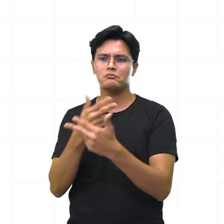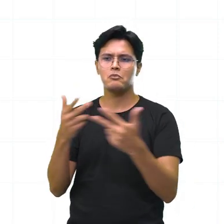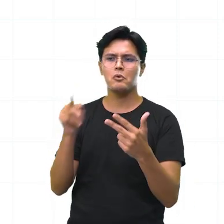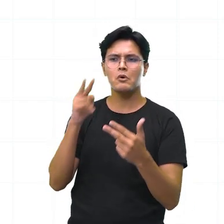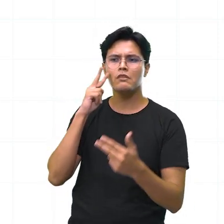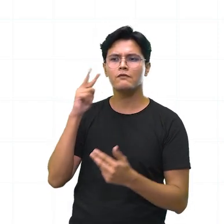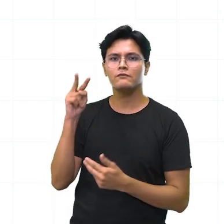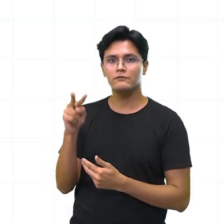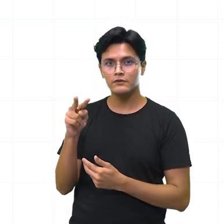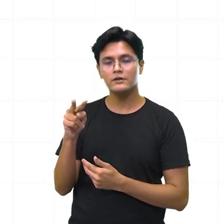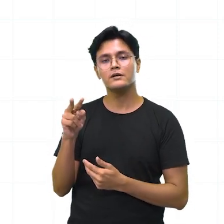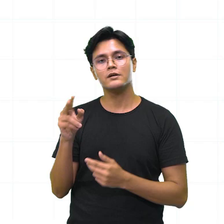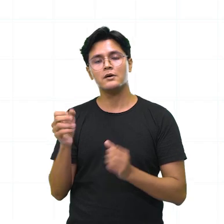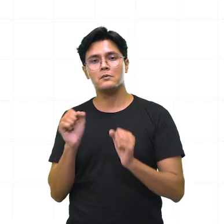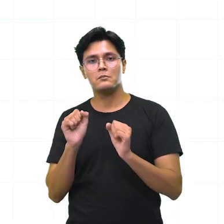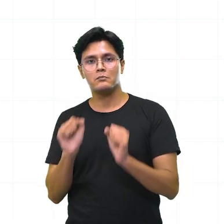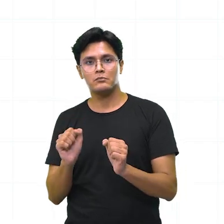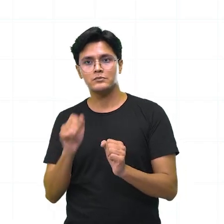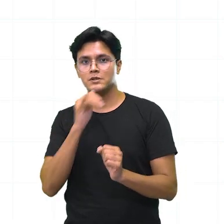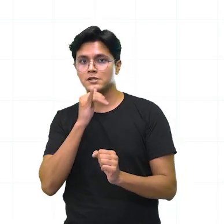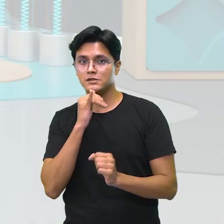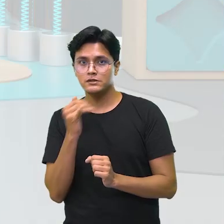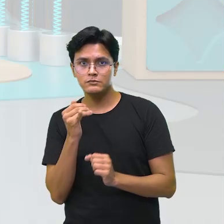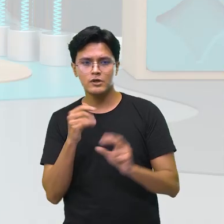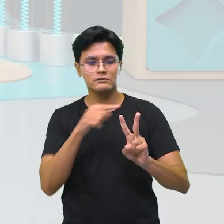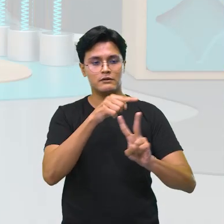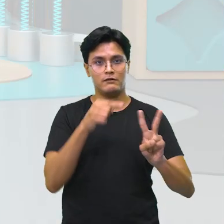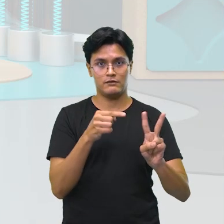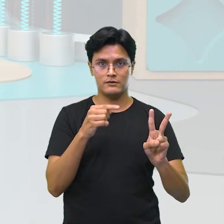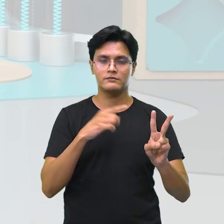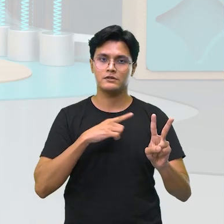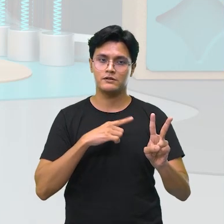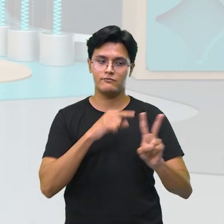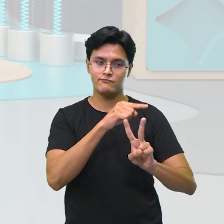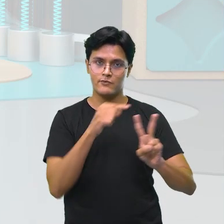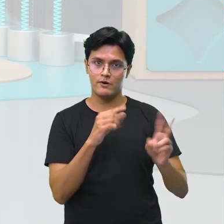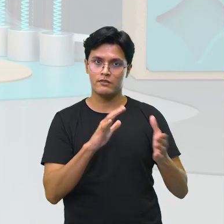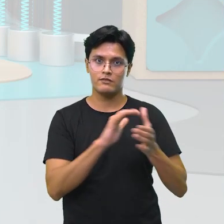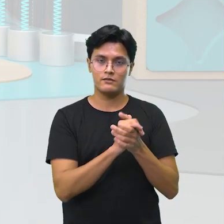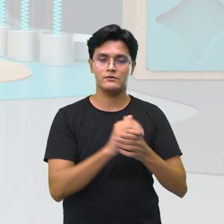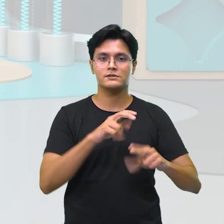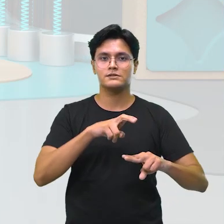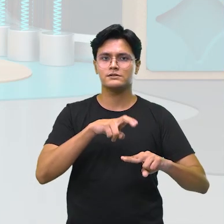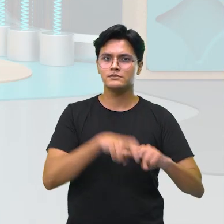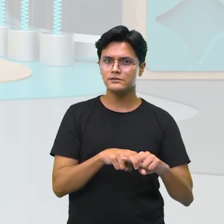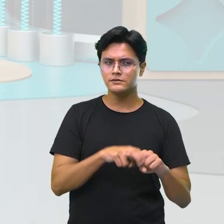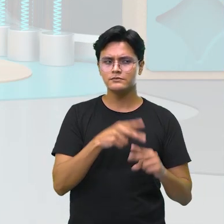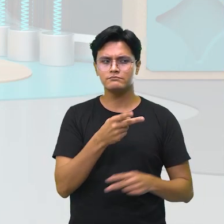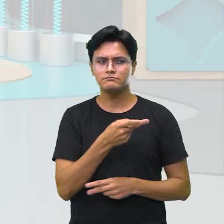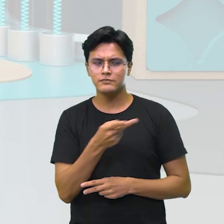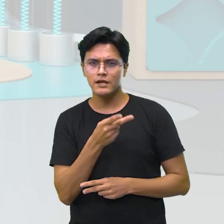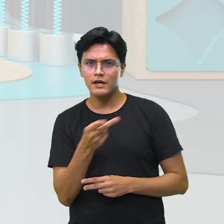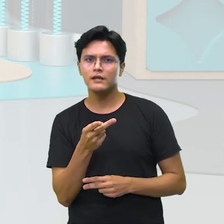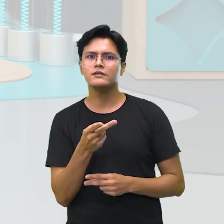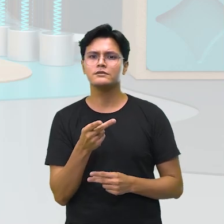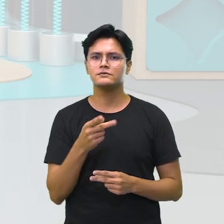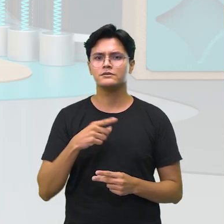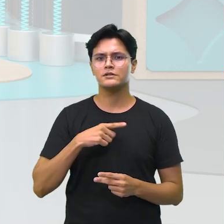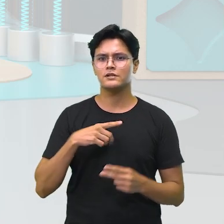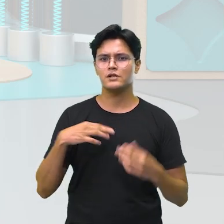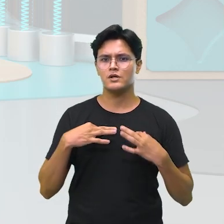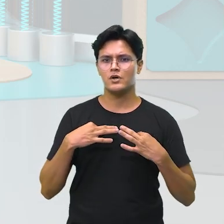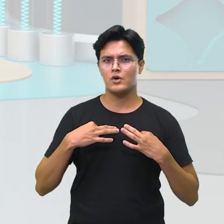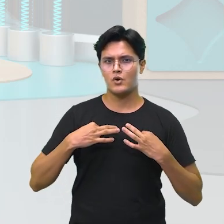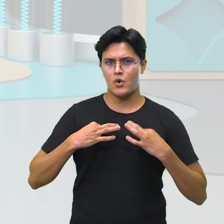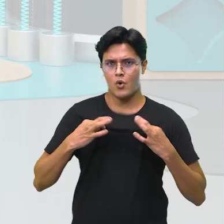Eu posso dizer que lá aquele casal, tinha um casal sentado, e aí ele estava meio que combinado, assim, porque ele estava com